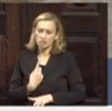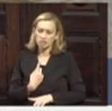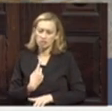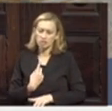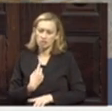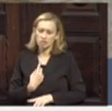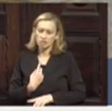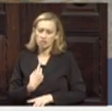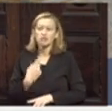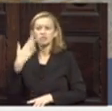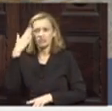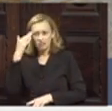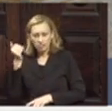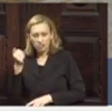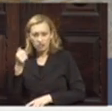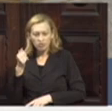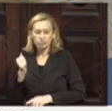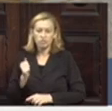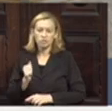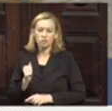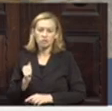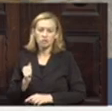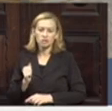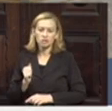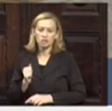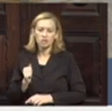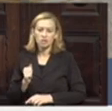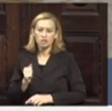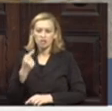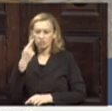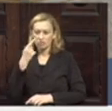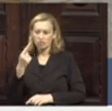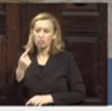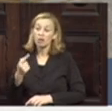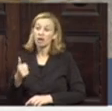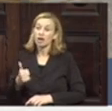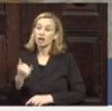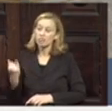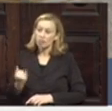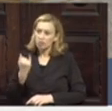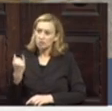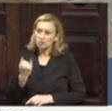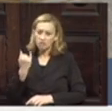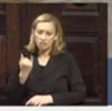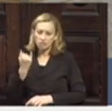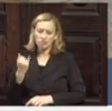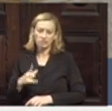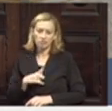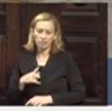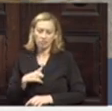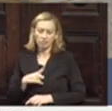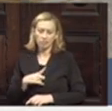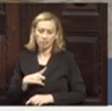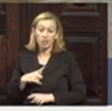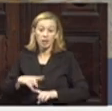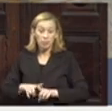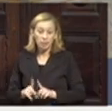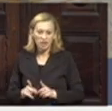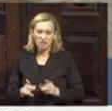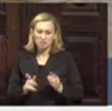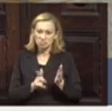suas indagações ou as suas restrições. Mas eu não acho, presidente, com todo o respeito, que tenha sido respeitosa